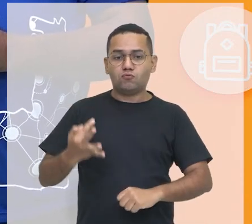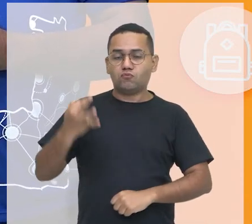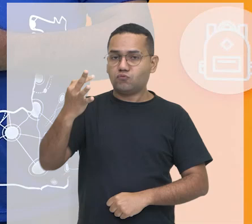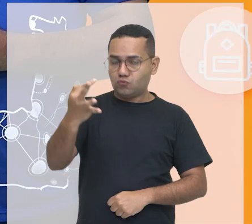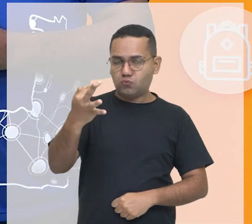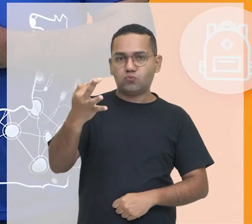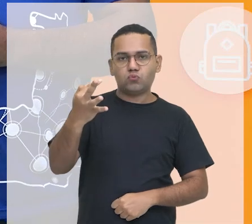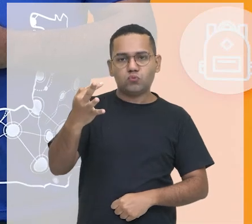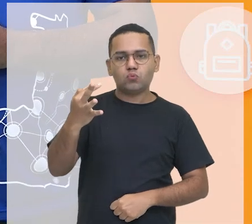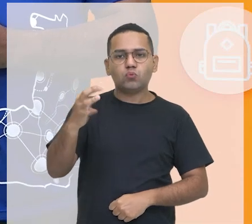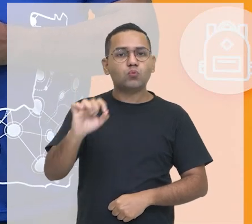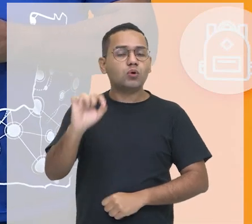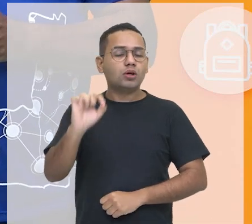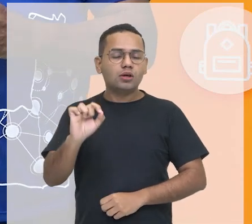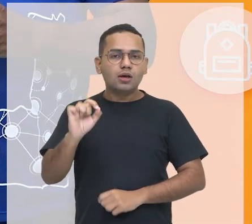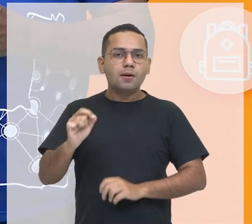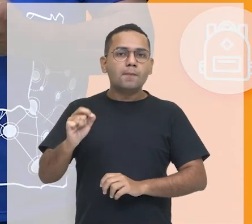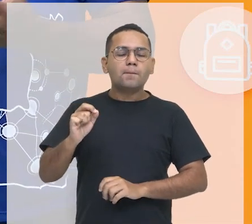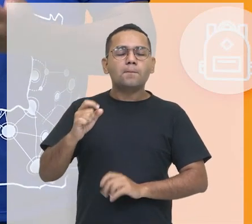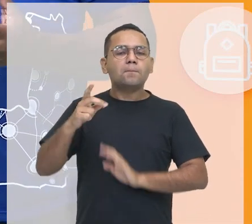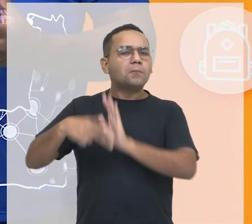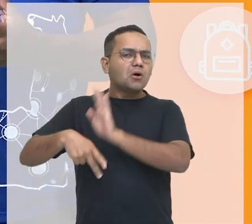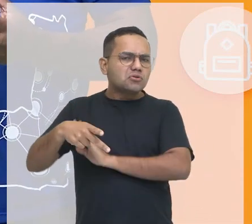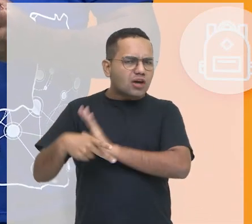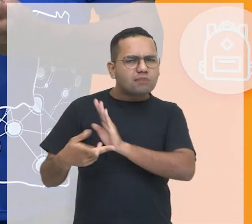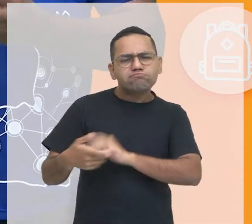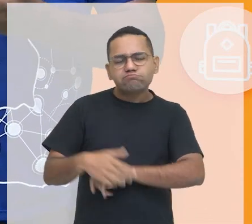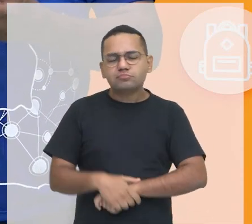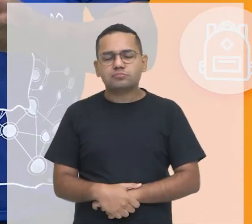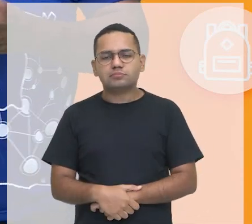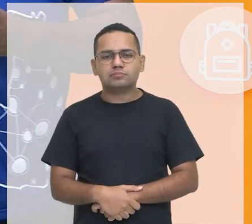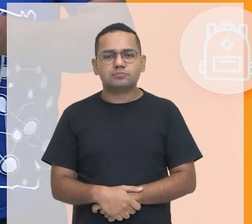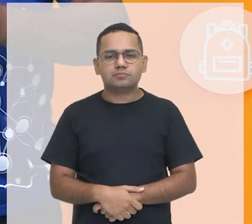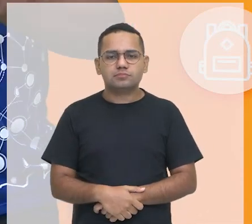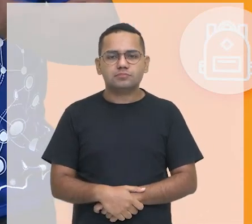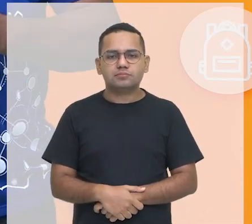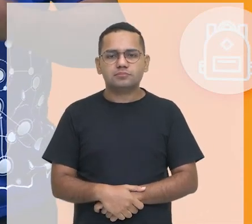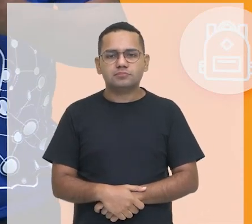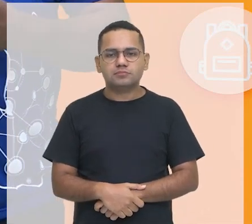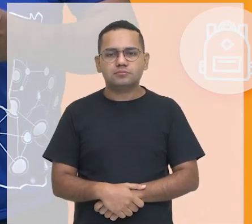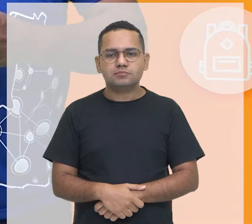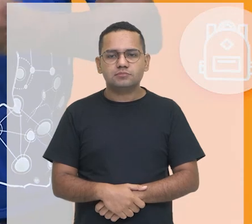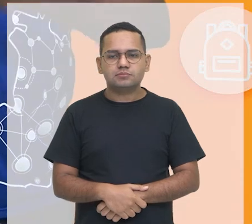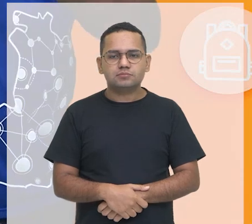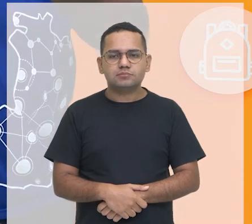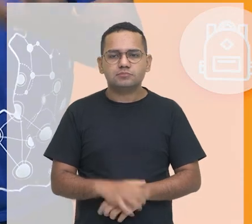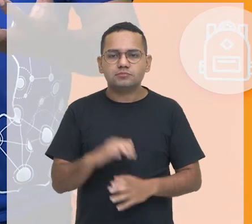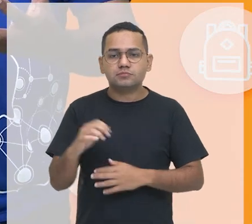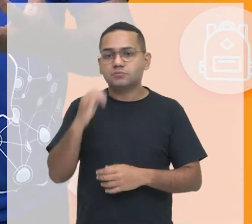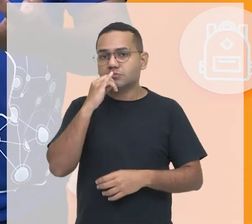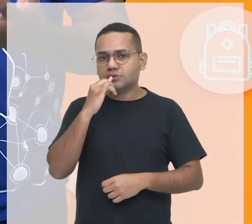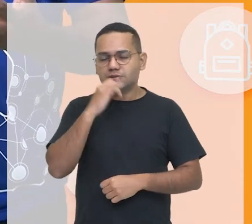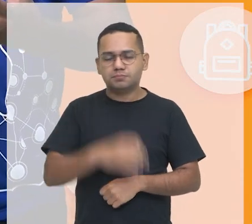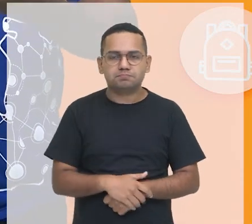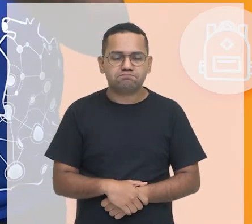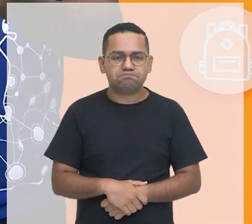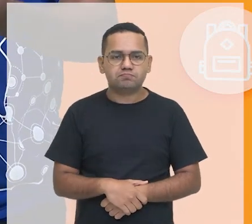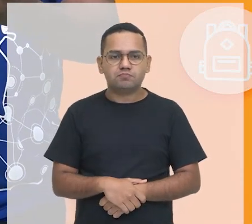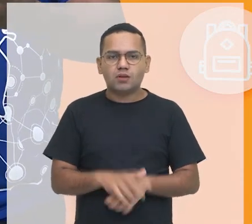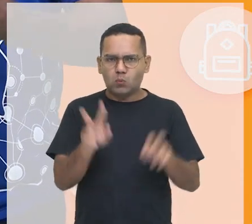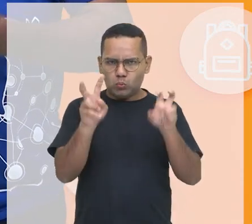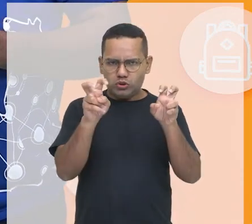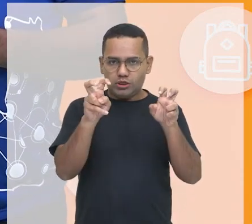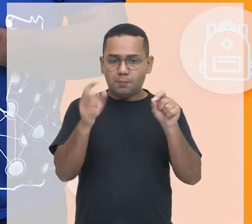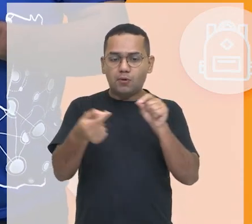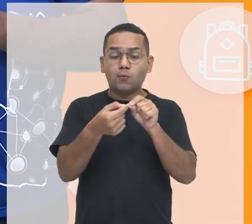iniciativas. Então, quando a gente fala aqui de direitos humanos, nós estamos falando do direito da pessoa a ter o que comer,